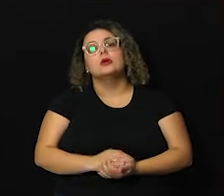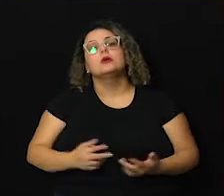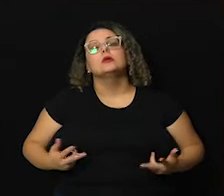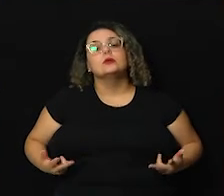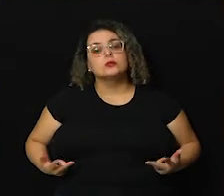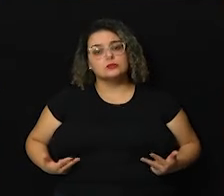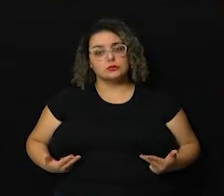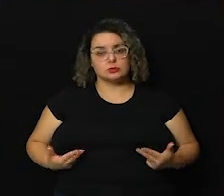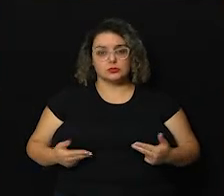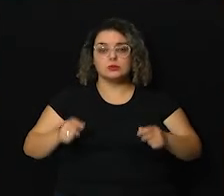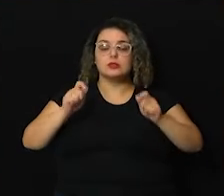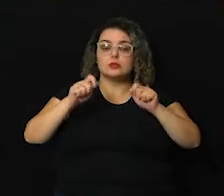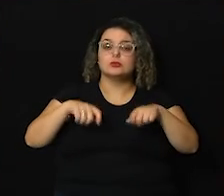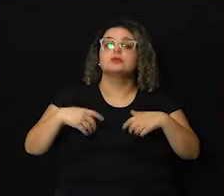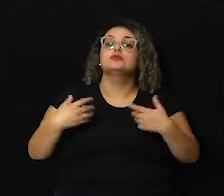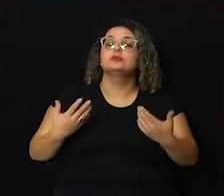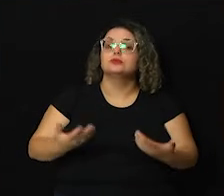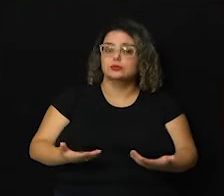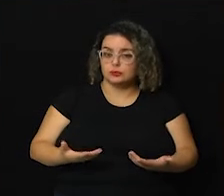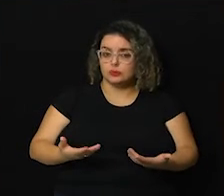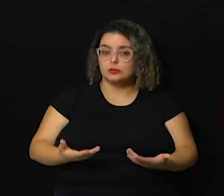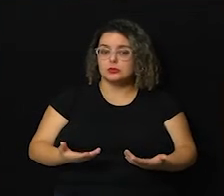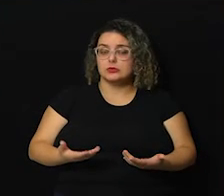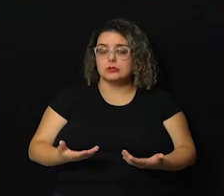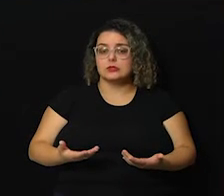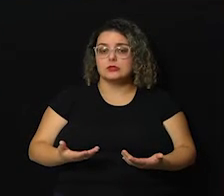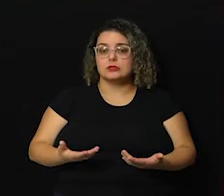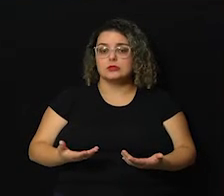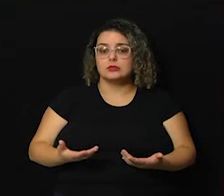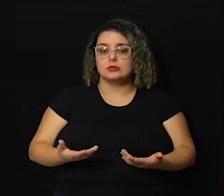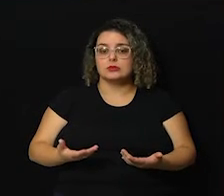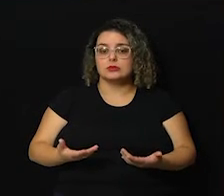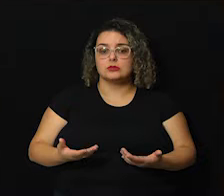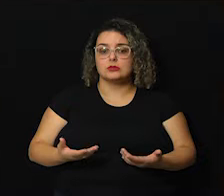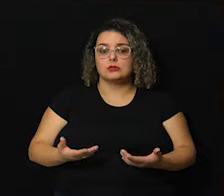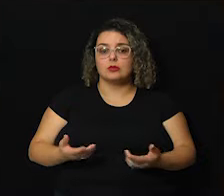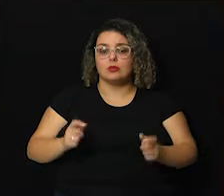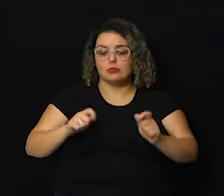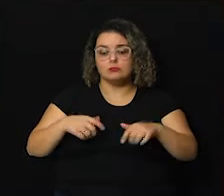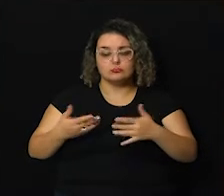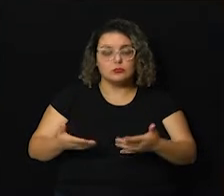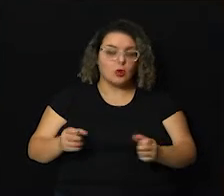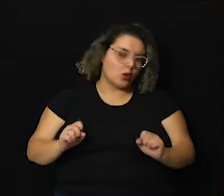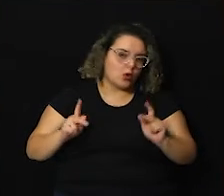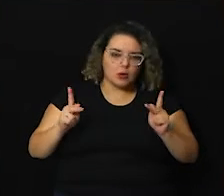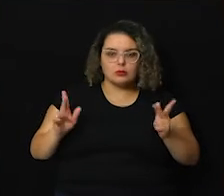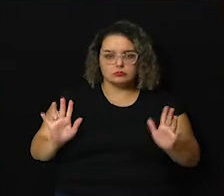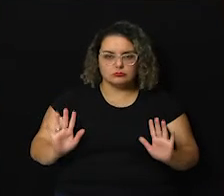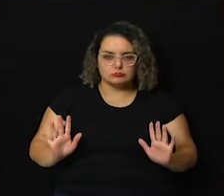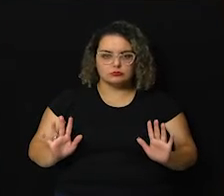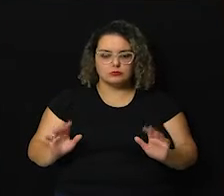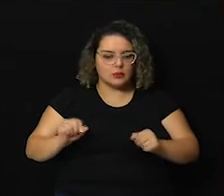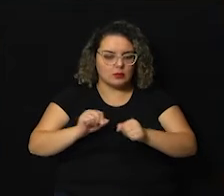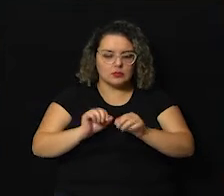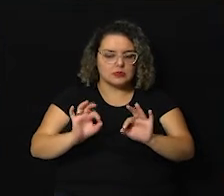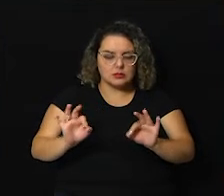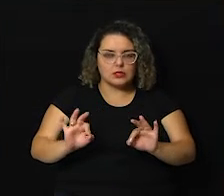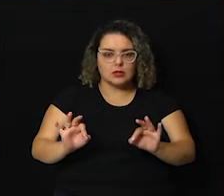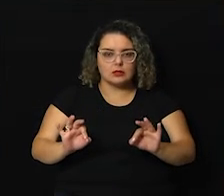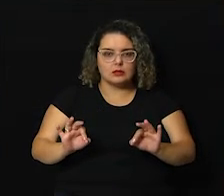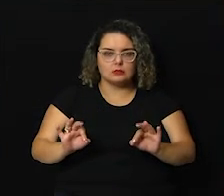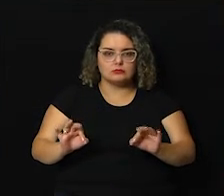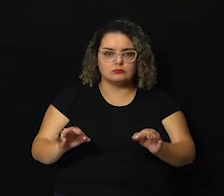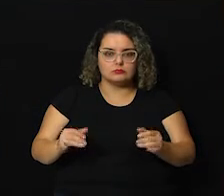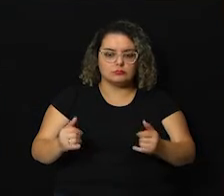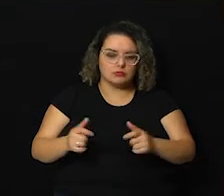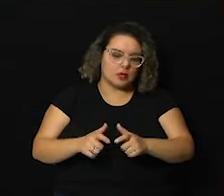cirúrgico, quando ele é suficiente, ou seja, ele é o suficiente necessário, ok, a gente não precisa fazer outra coisa. Uma